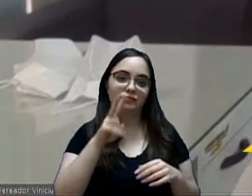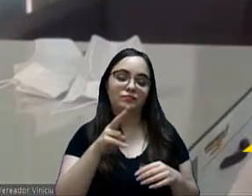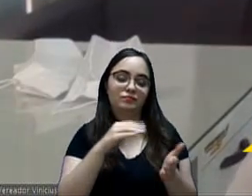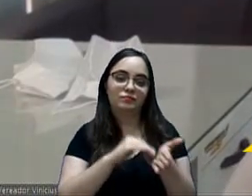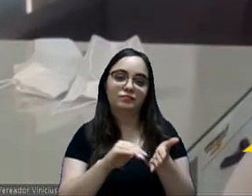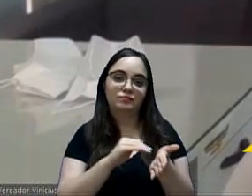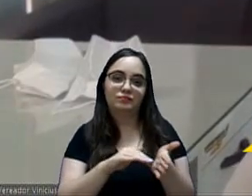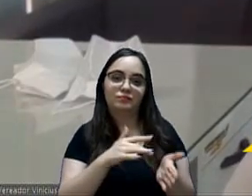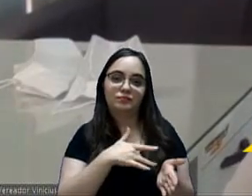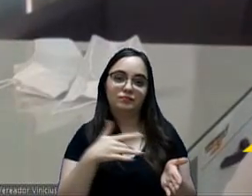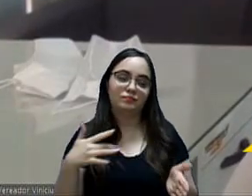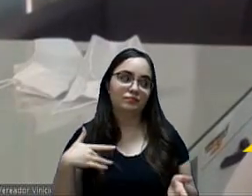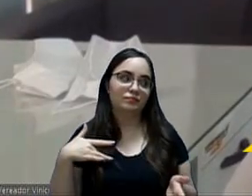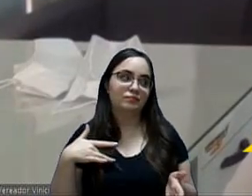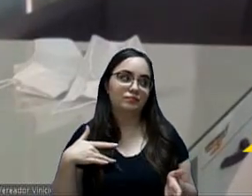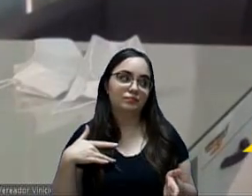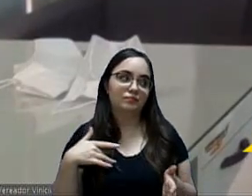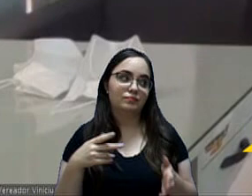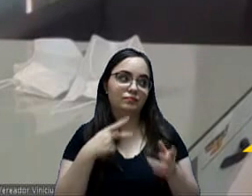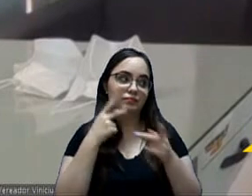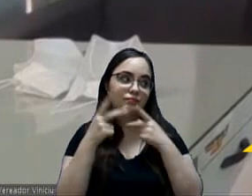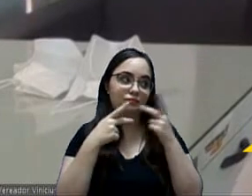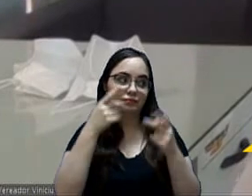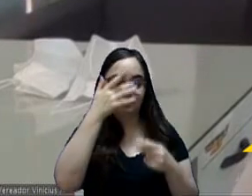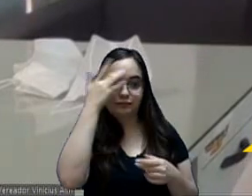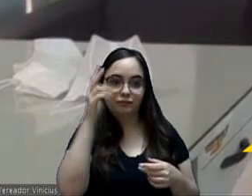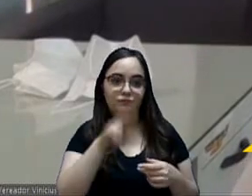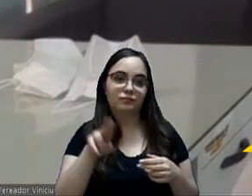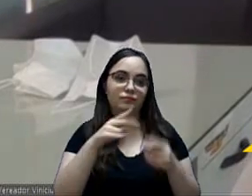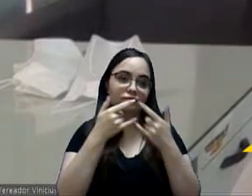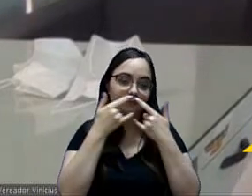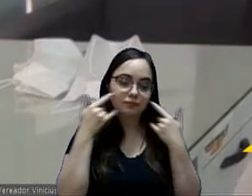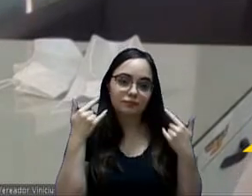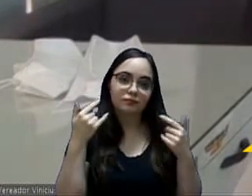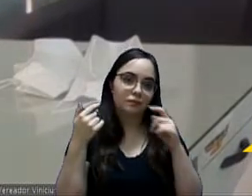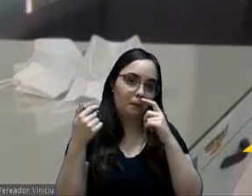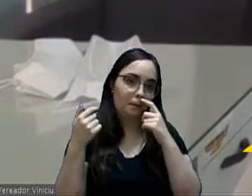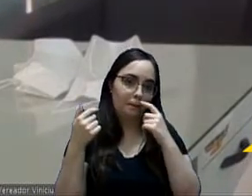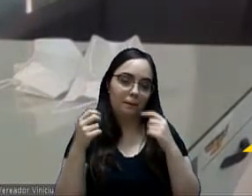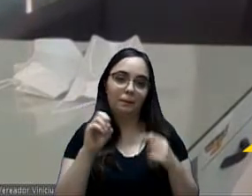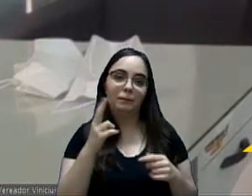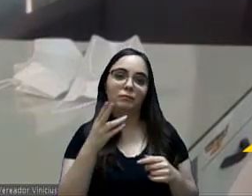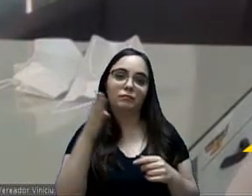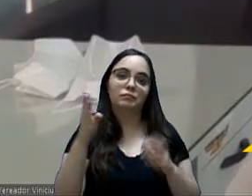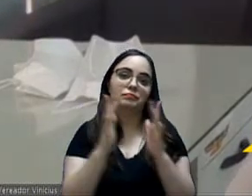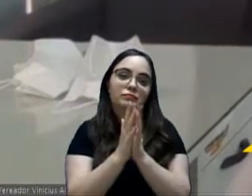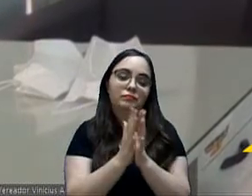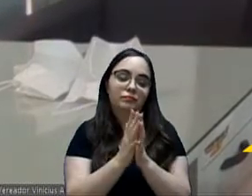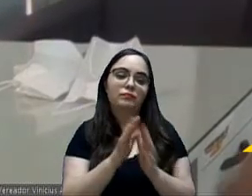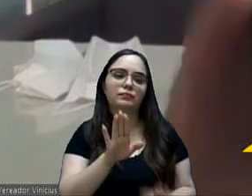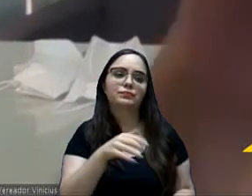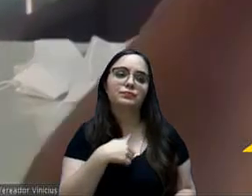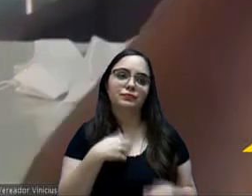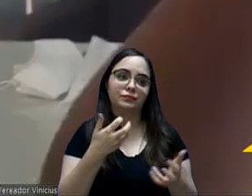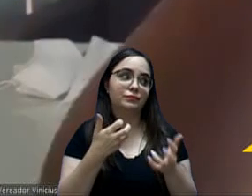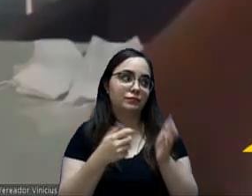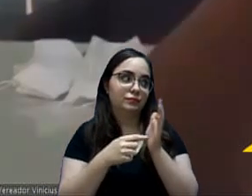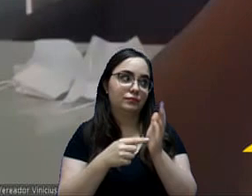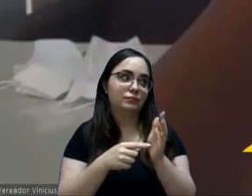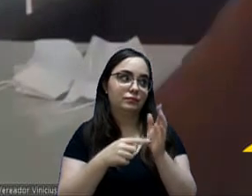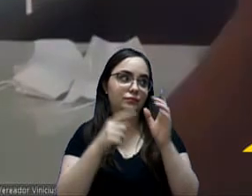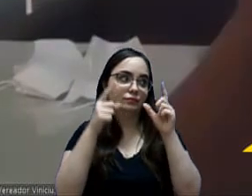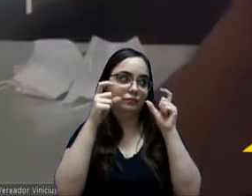saúde falar para as pessoas usarem máscara ou em aglomerações. Mas eu gostaria de mostrar aqui,